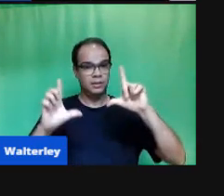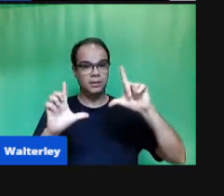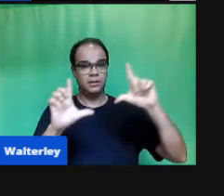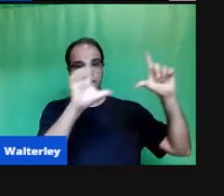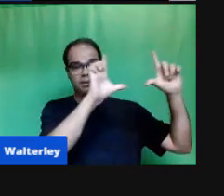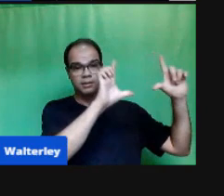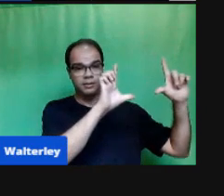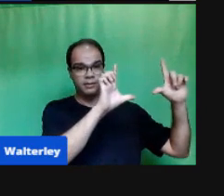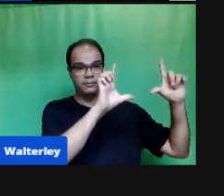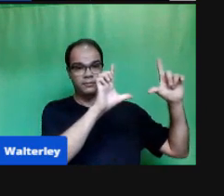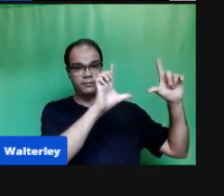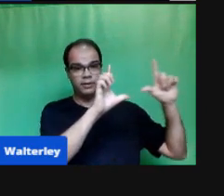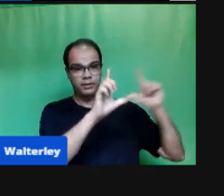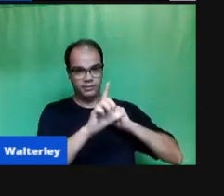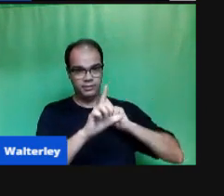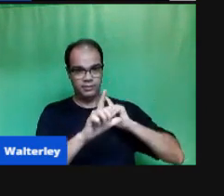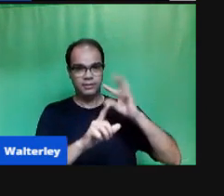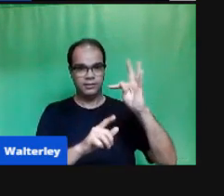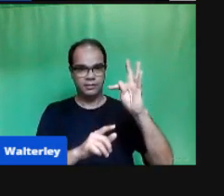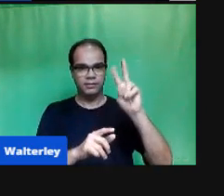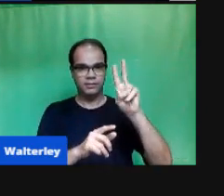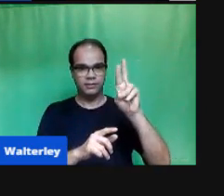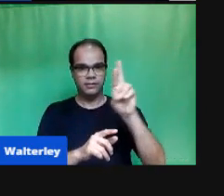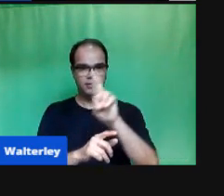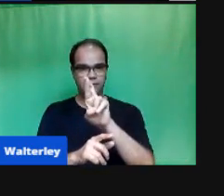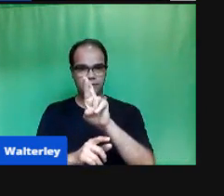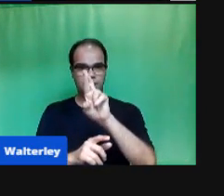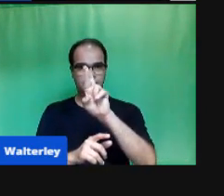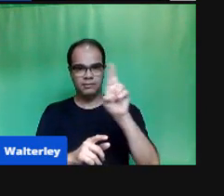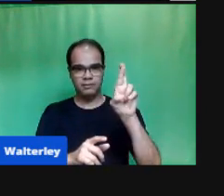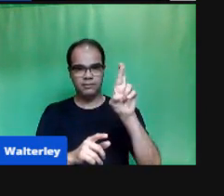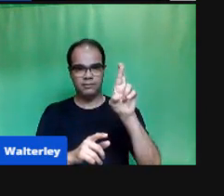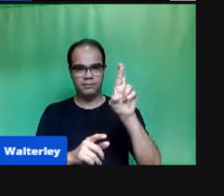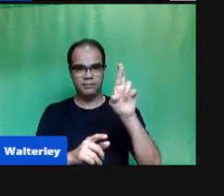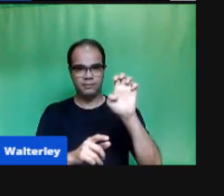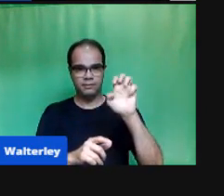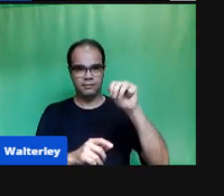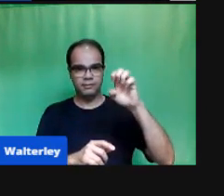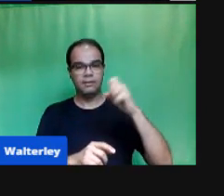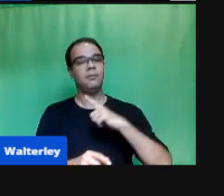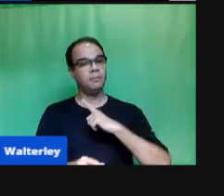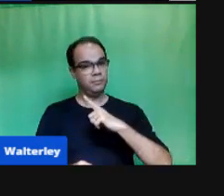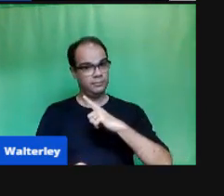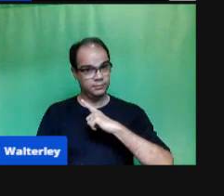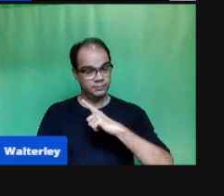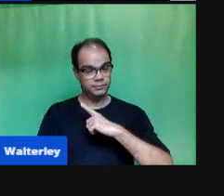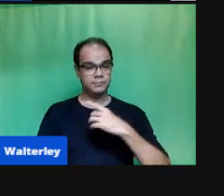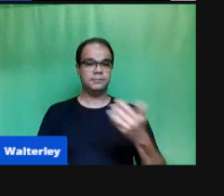como suporte. Nós temos muitos